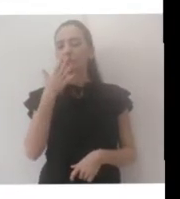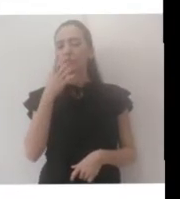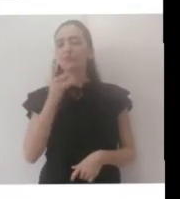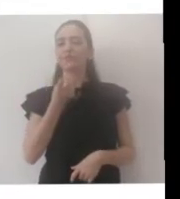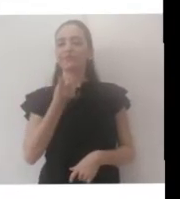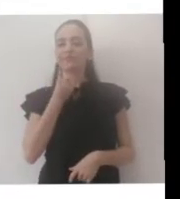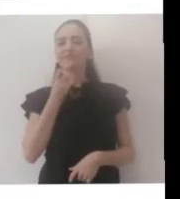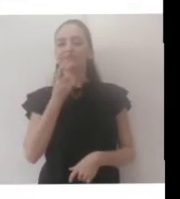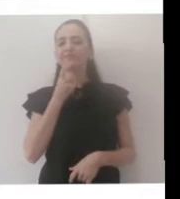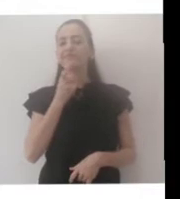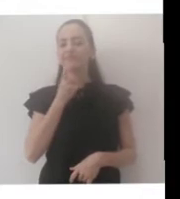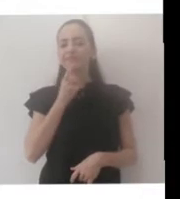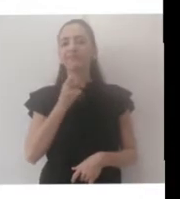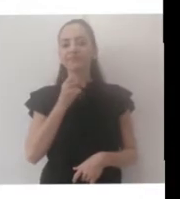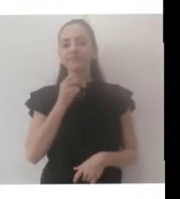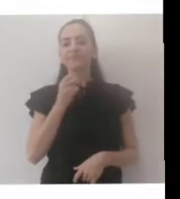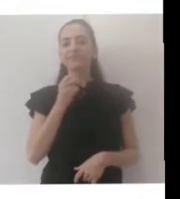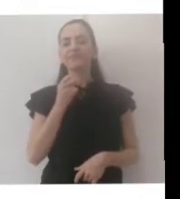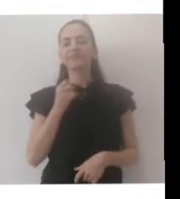necessita possuir